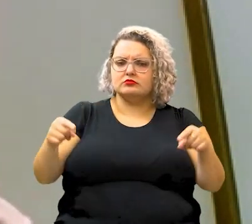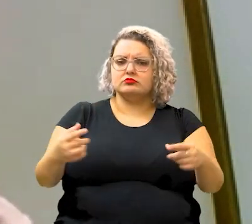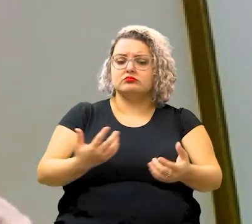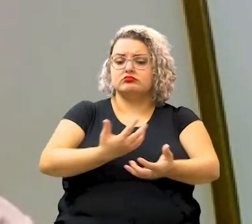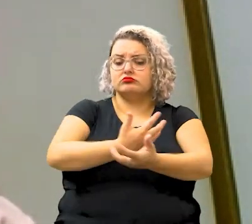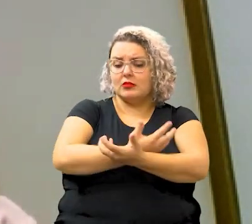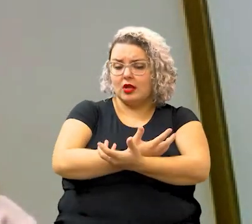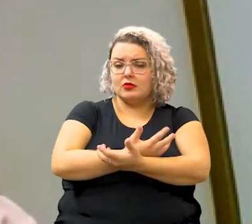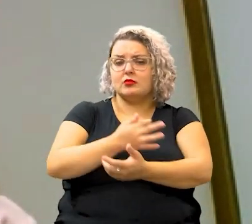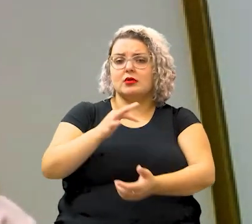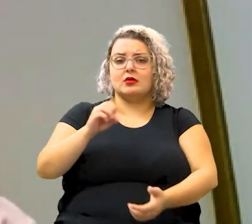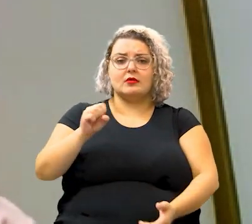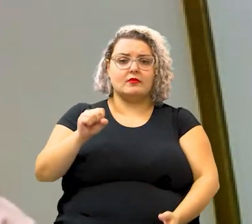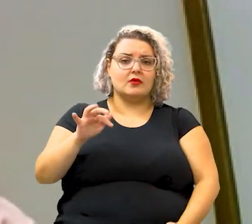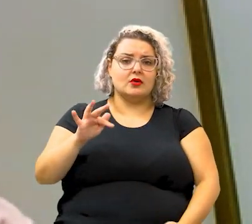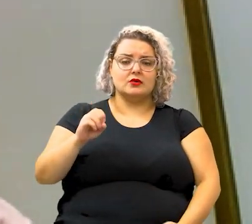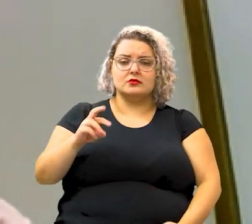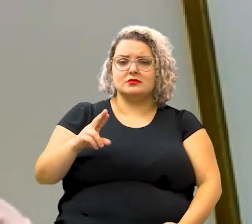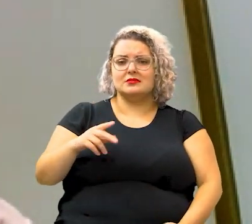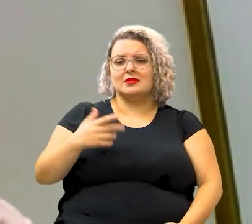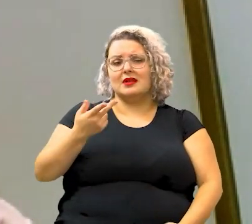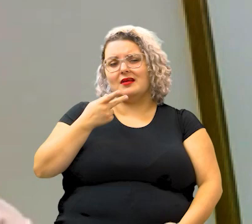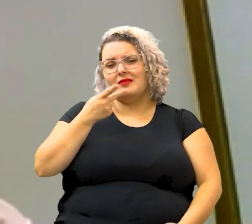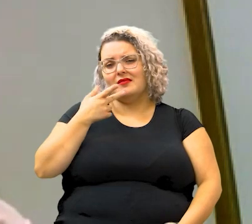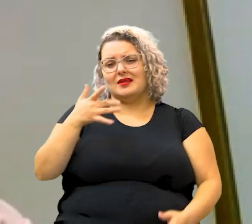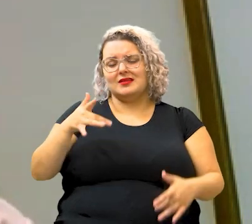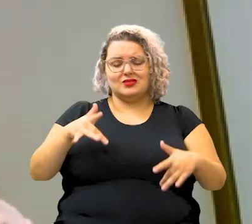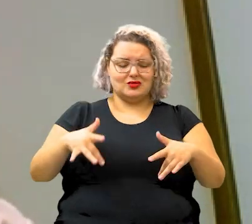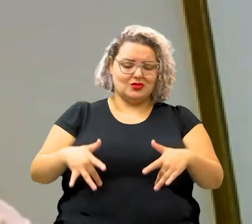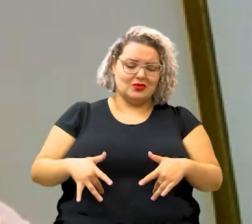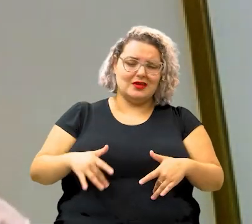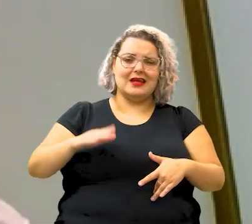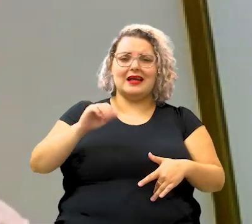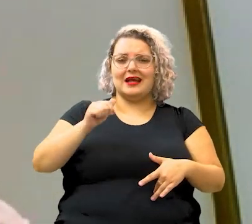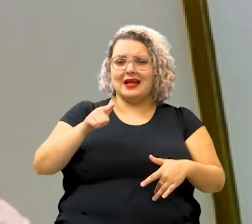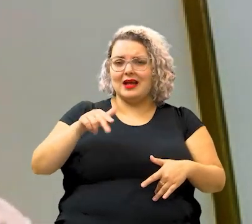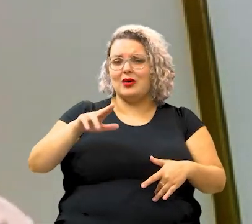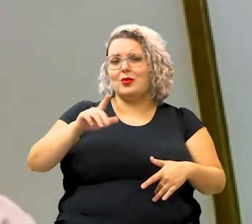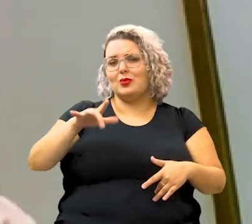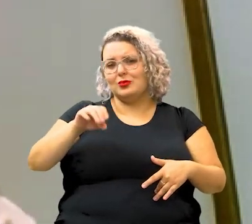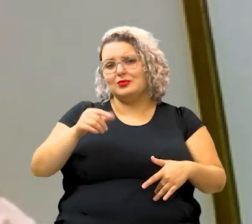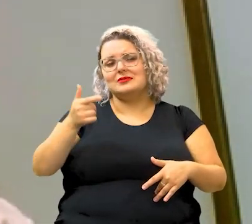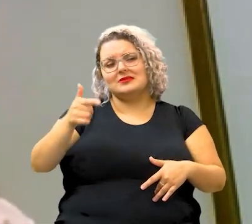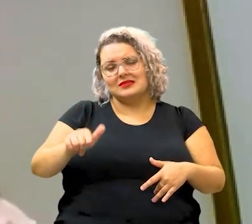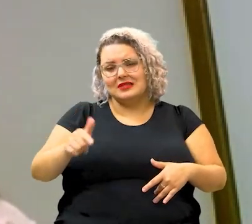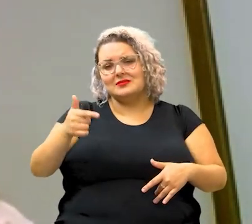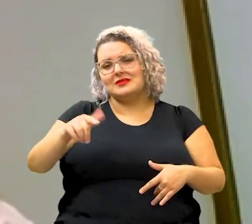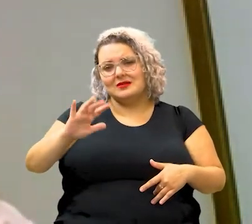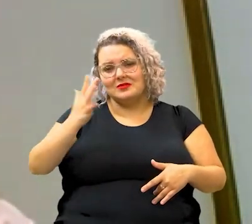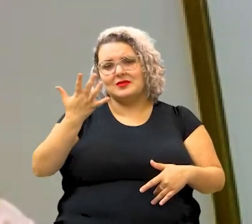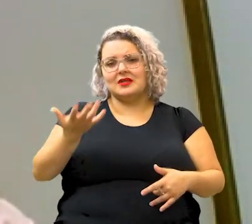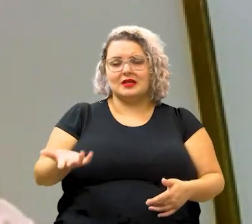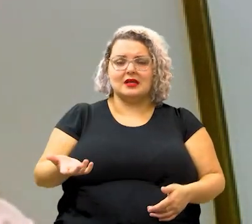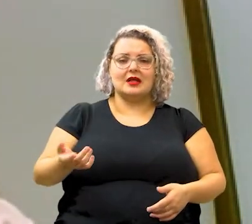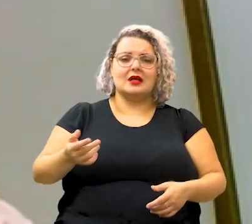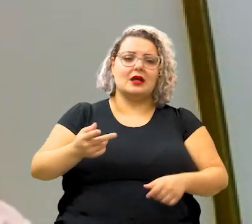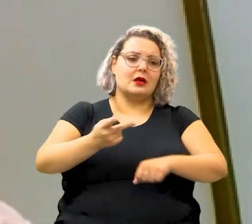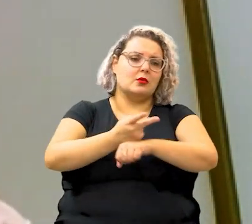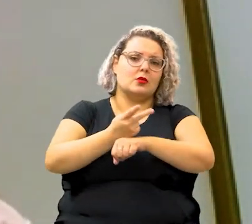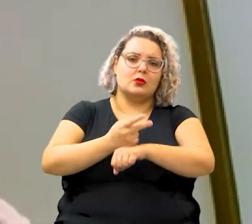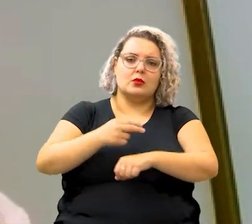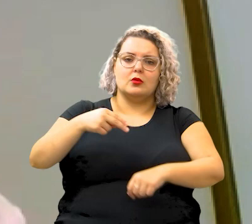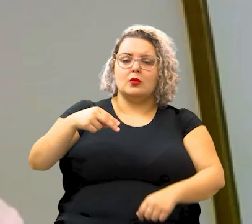fósforo. Muitas vezes o paciente tem queixa de cálculo renal de repetição, e aí acaba procurando um nefrologista